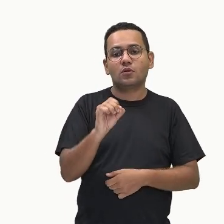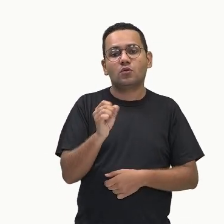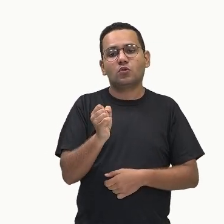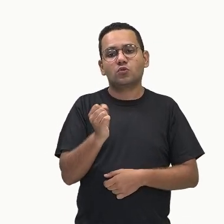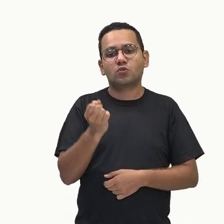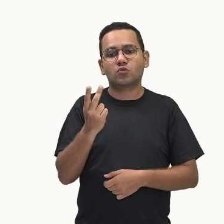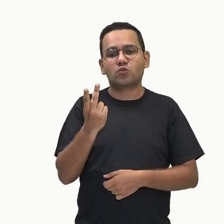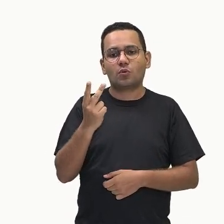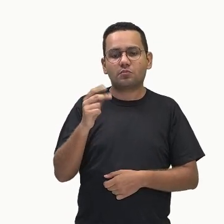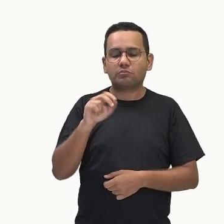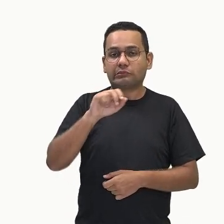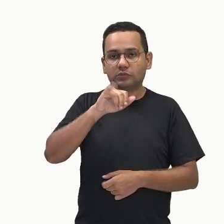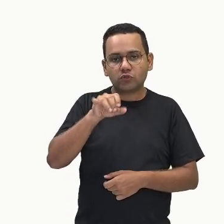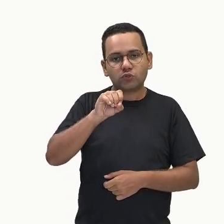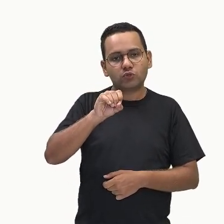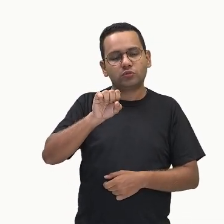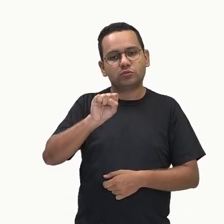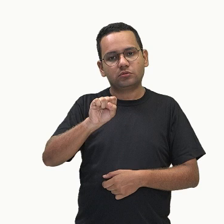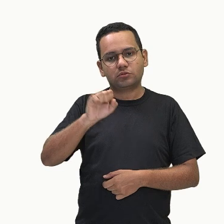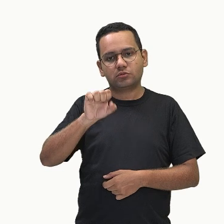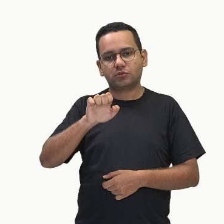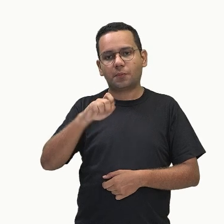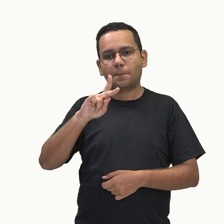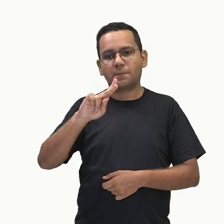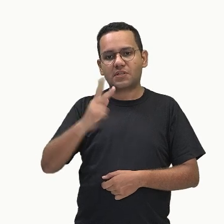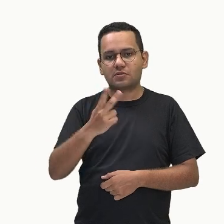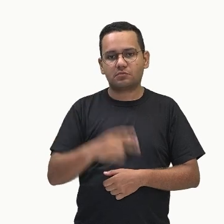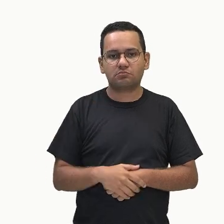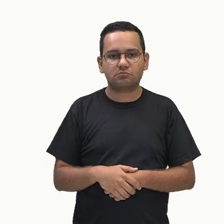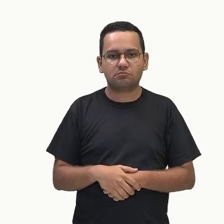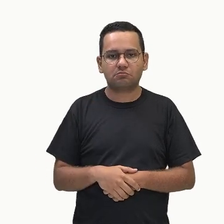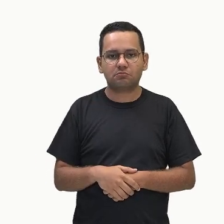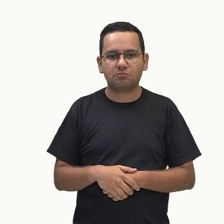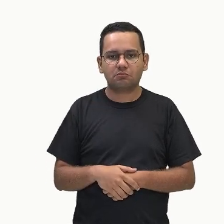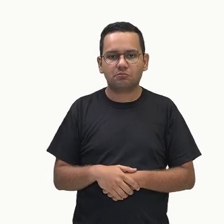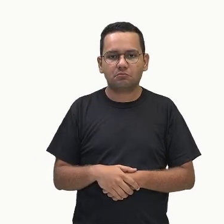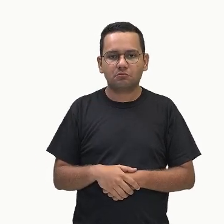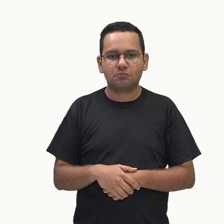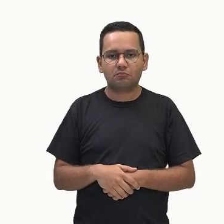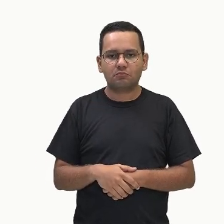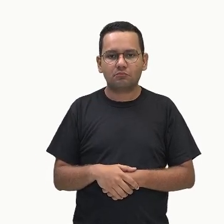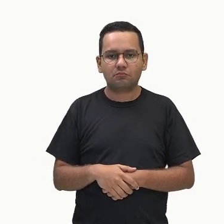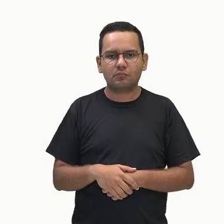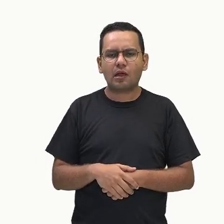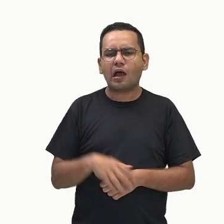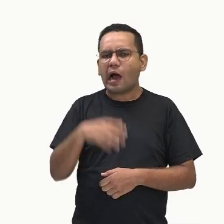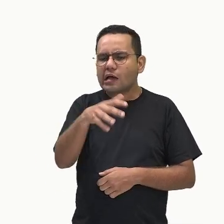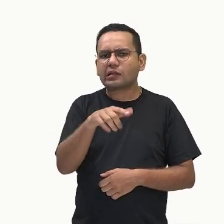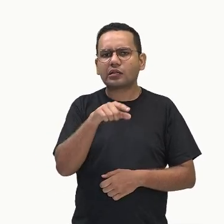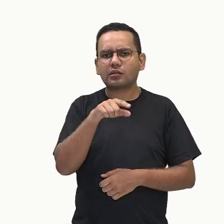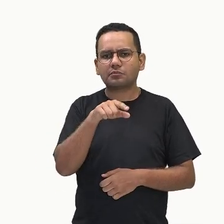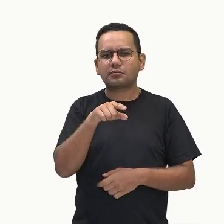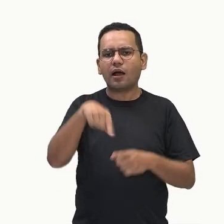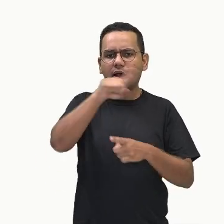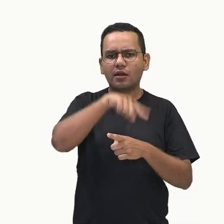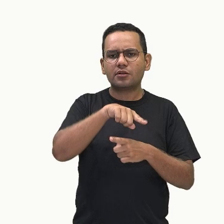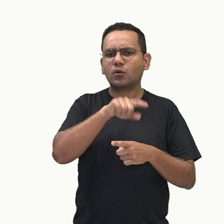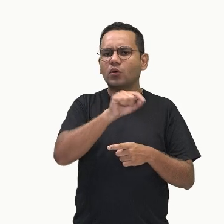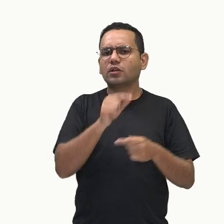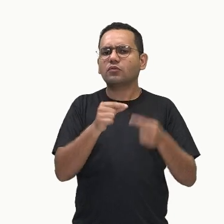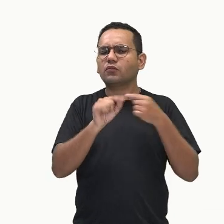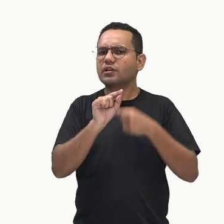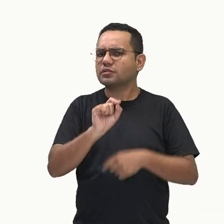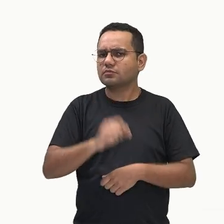negativo, né? Assim, o que não foi revelado dentro do modelo de Dalton? Ele